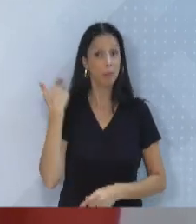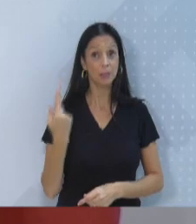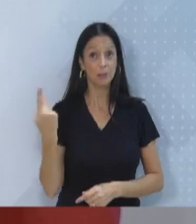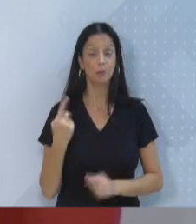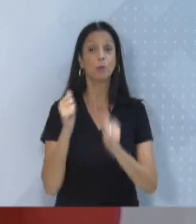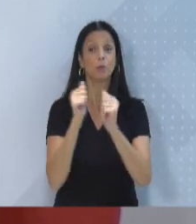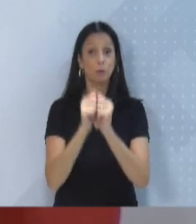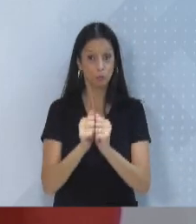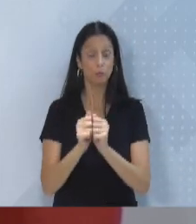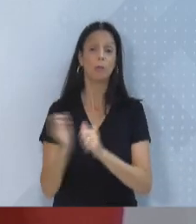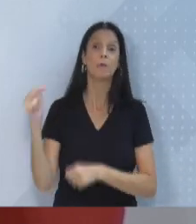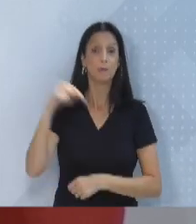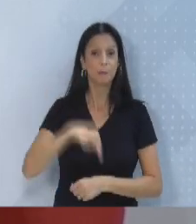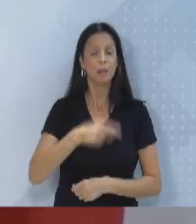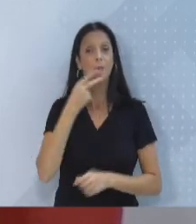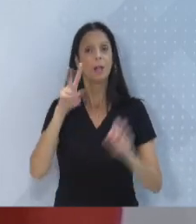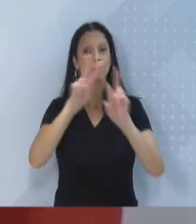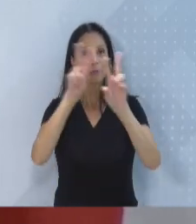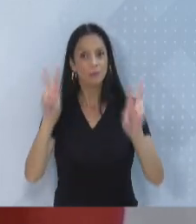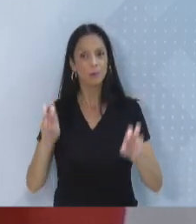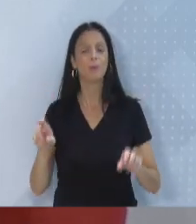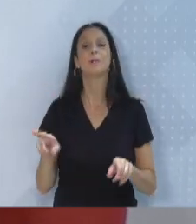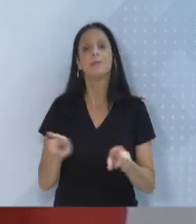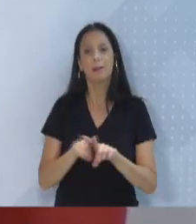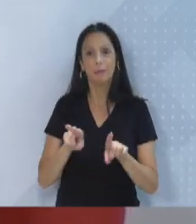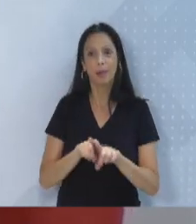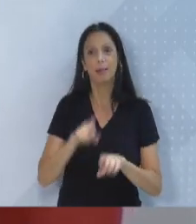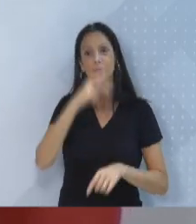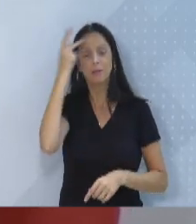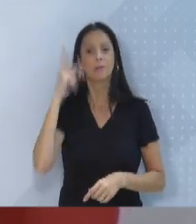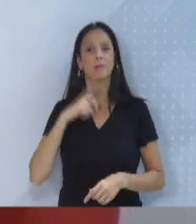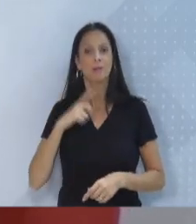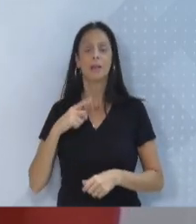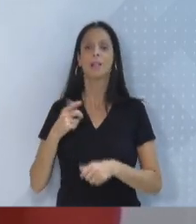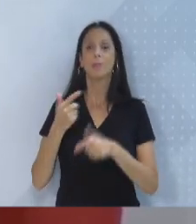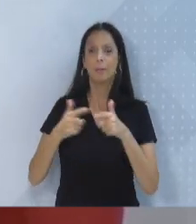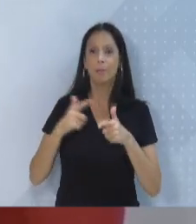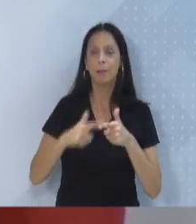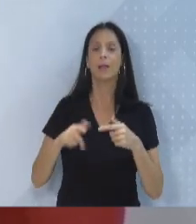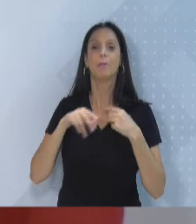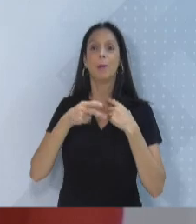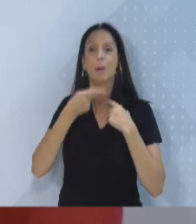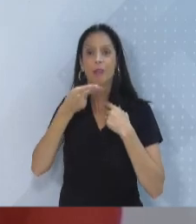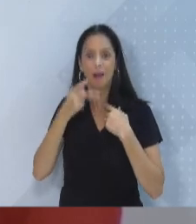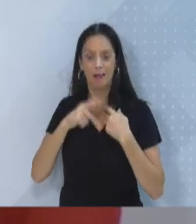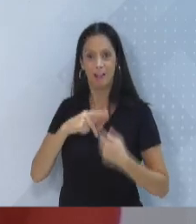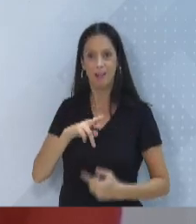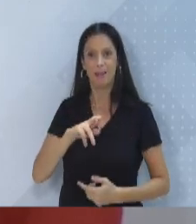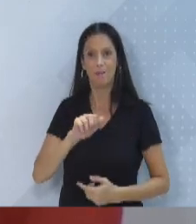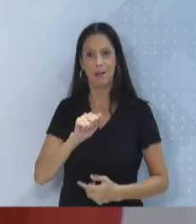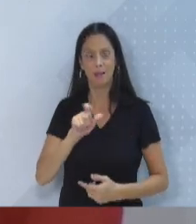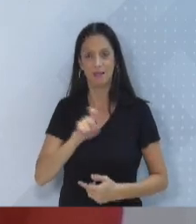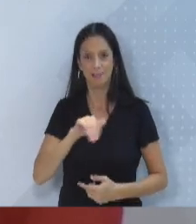também para a gente falar sobre a apraxia de fala. A gente fez a lei da data.